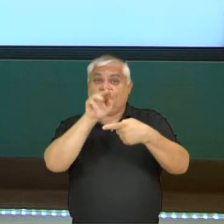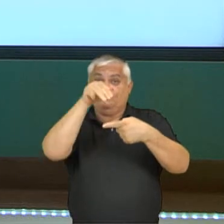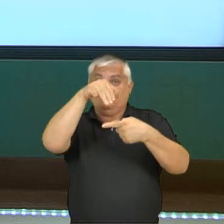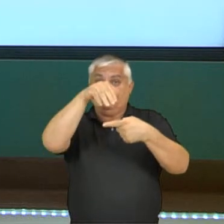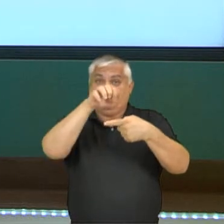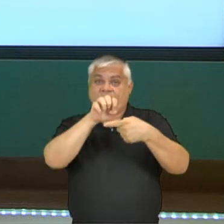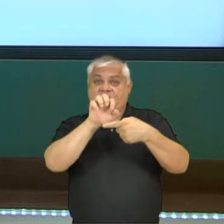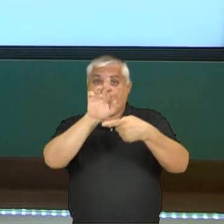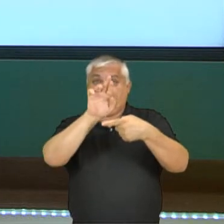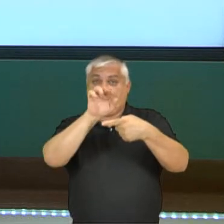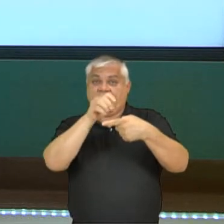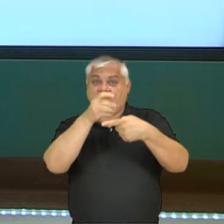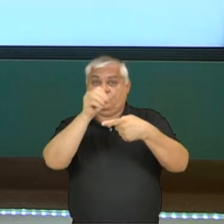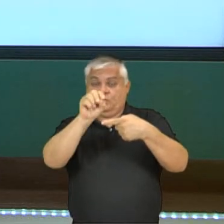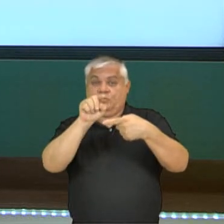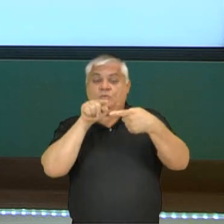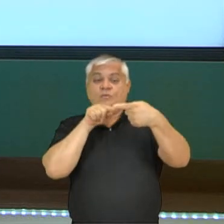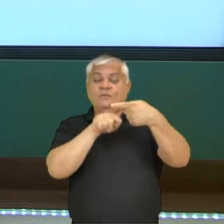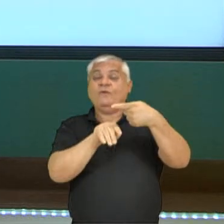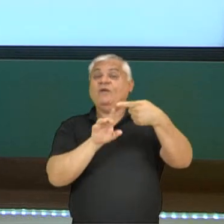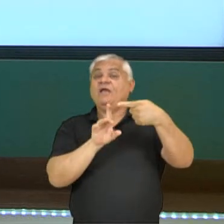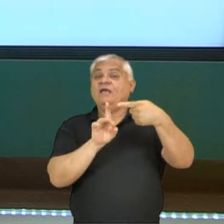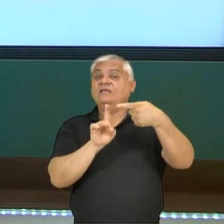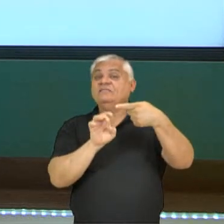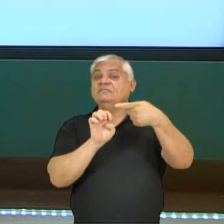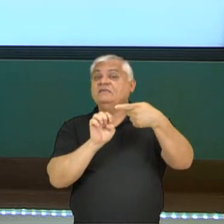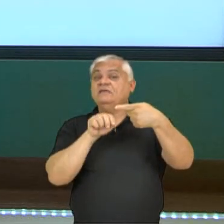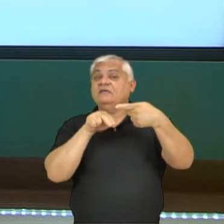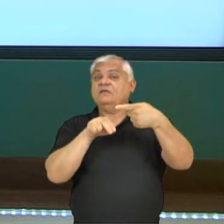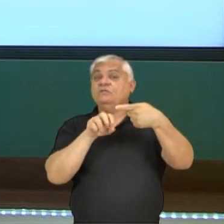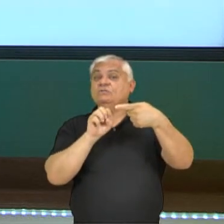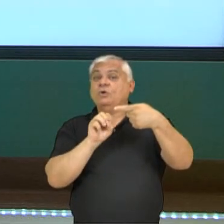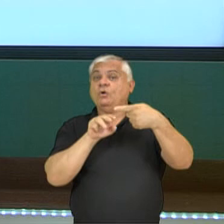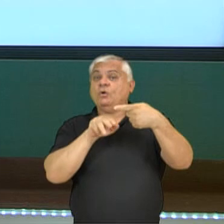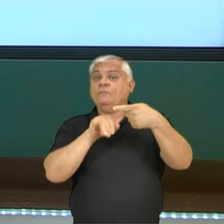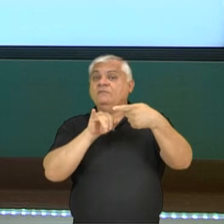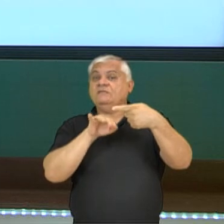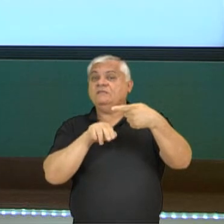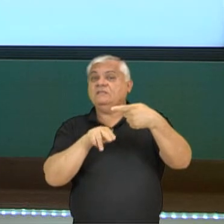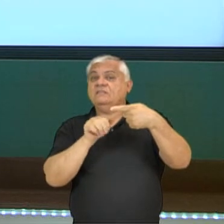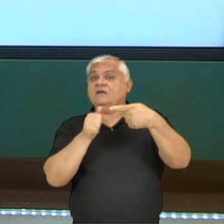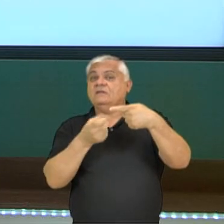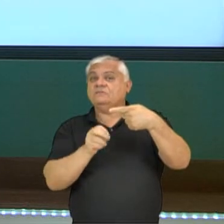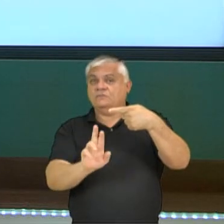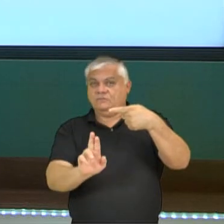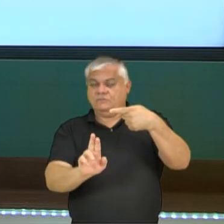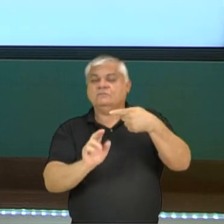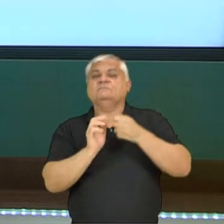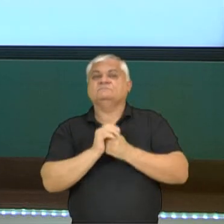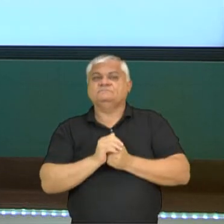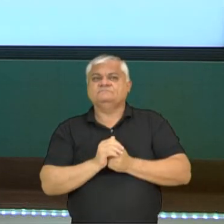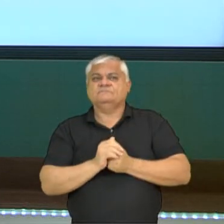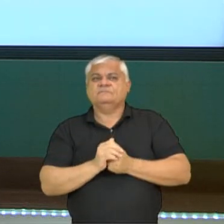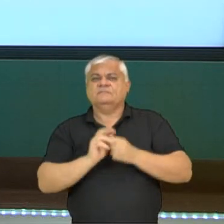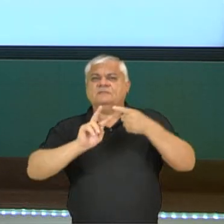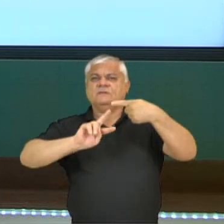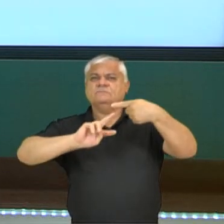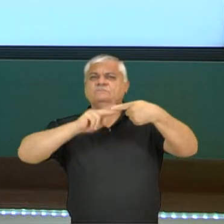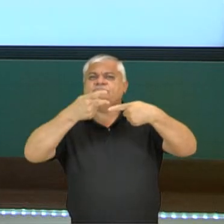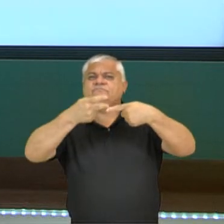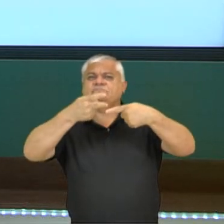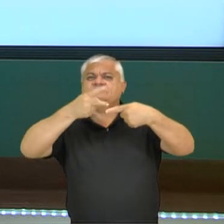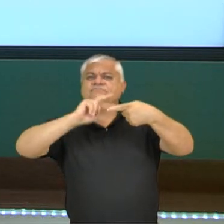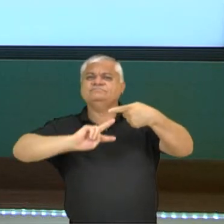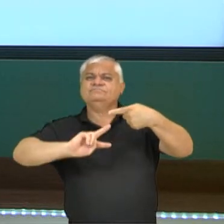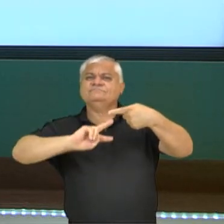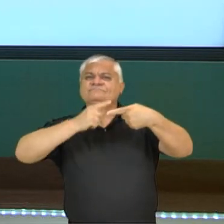pelo denominador, que é a parte de baixo da fração, ok? Então, olha, por que o inverso de